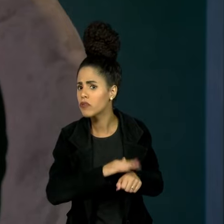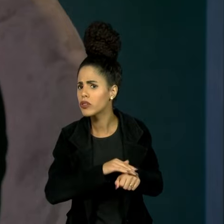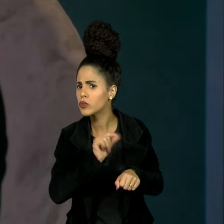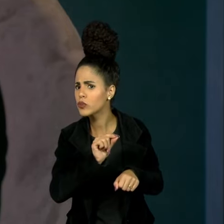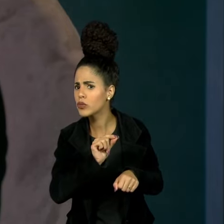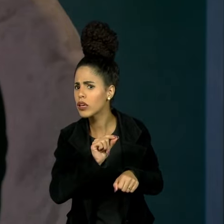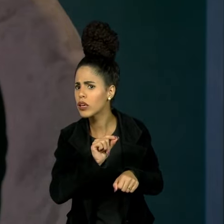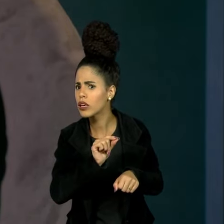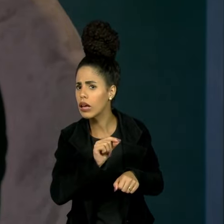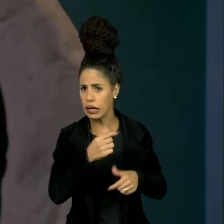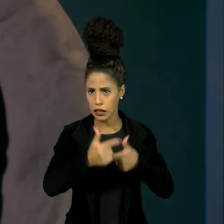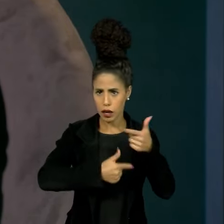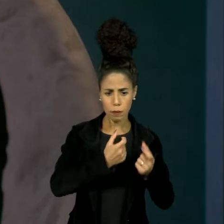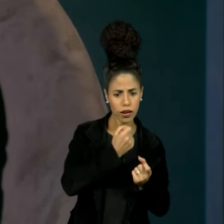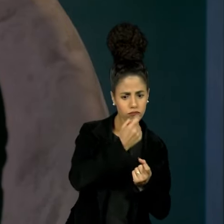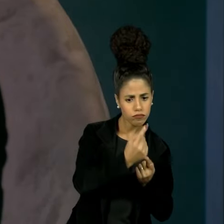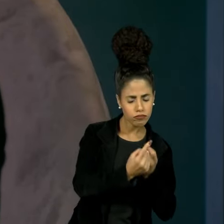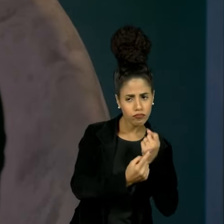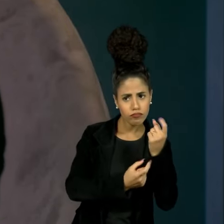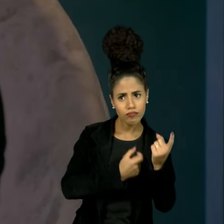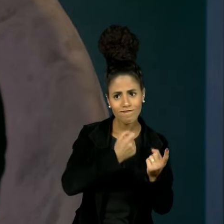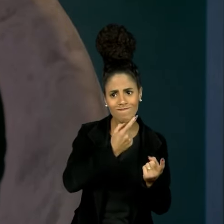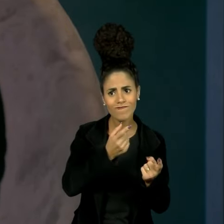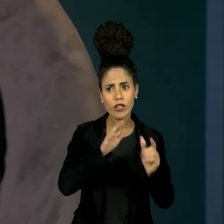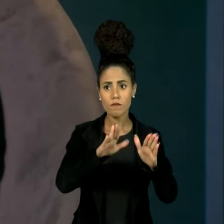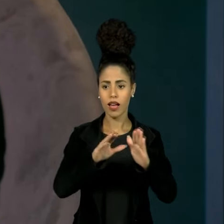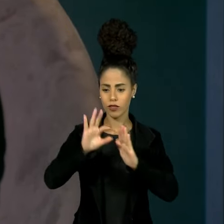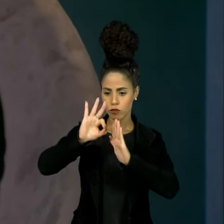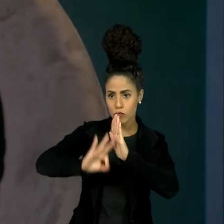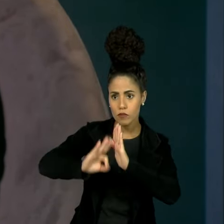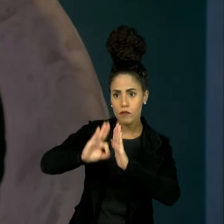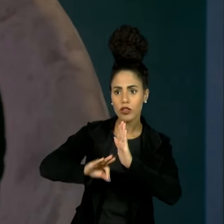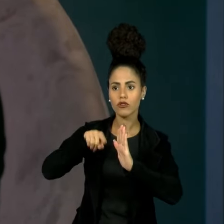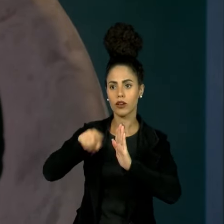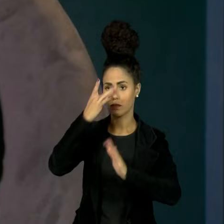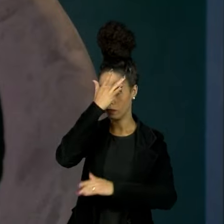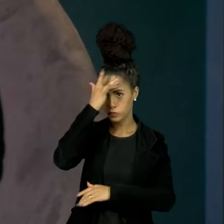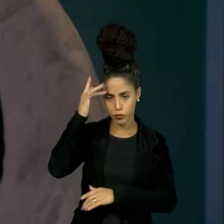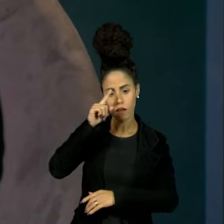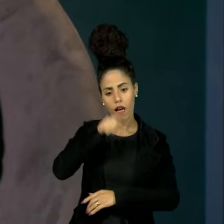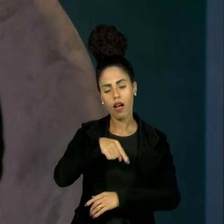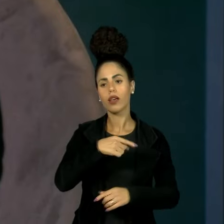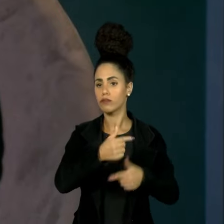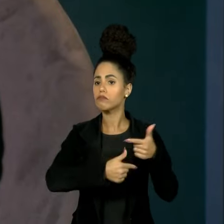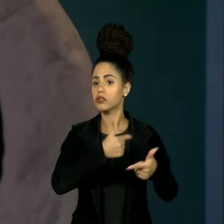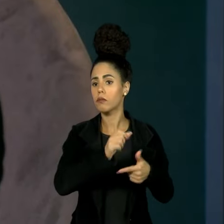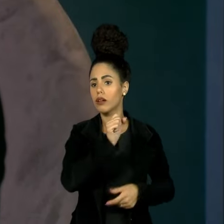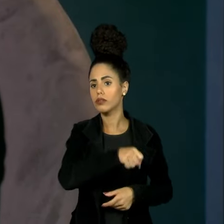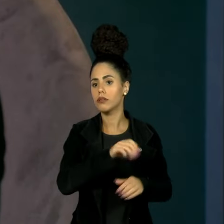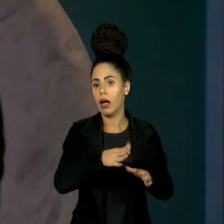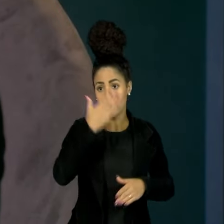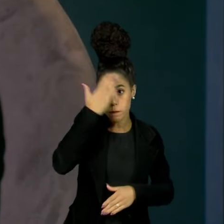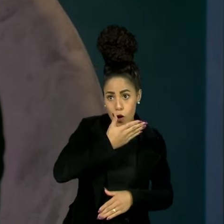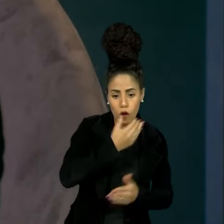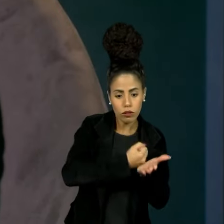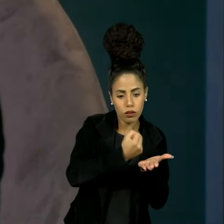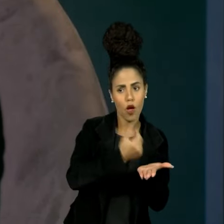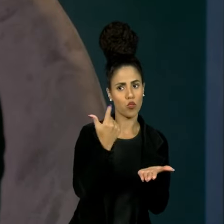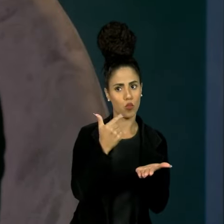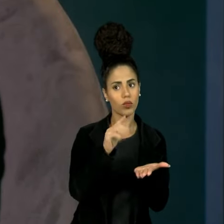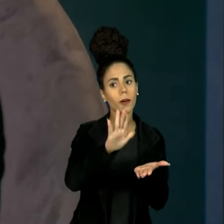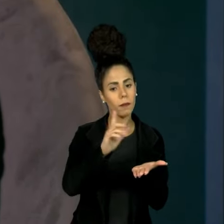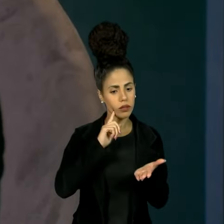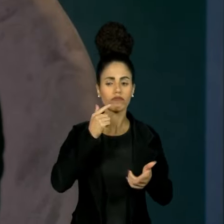atuando na informalidade, mas o IBGE ele considera como pessoas ocupadas. Sim. Então